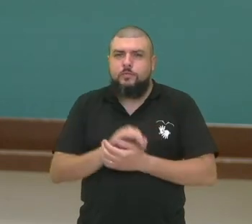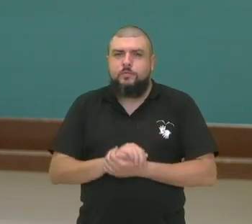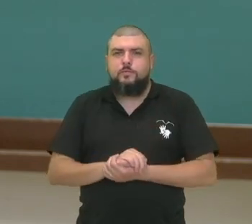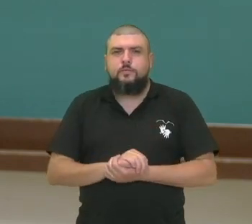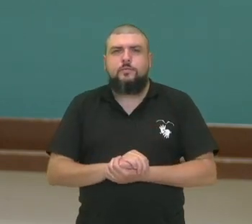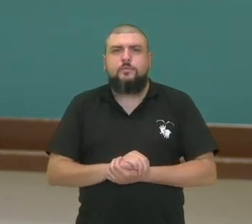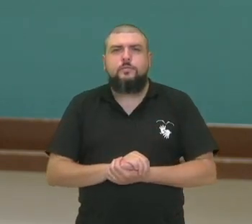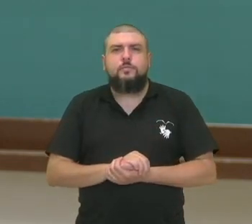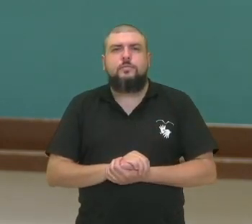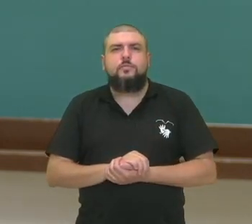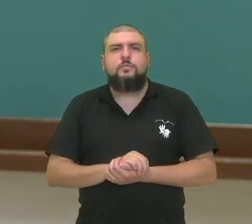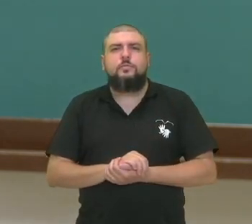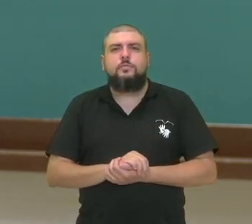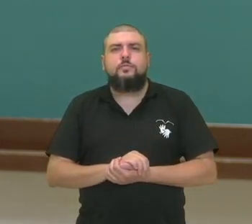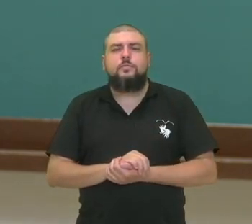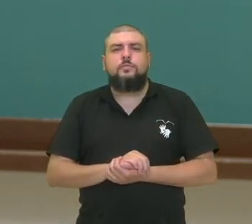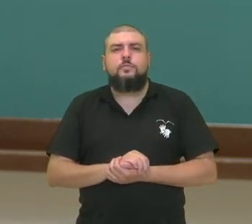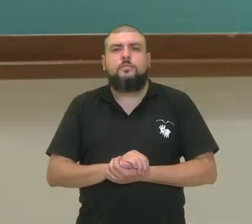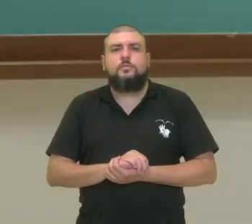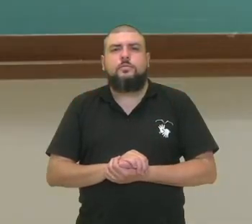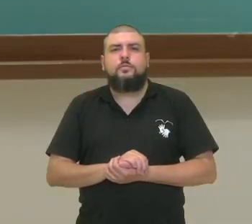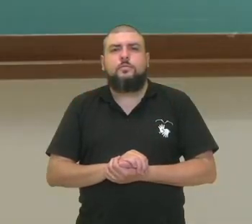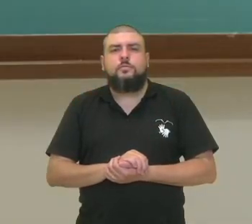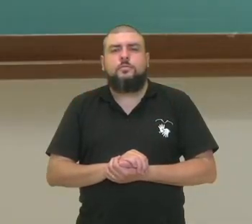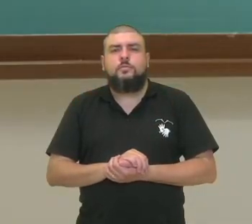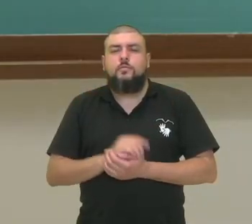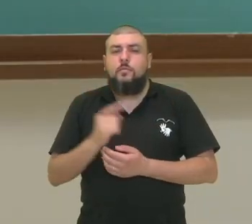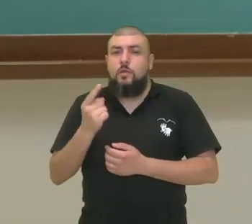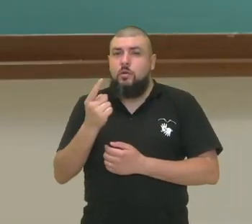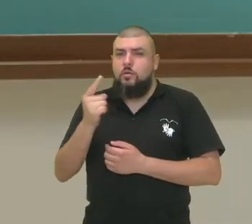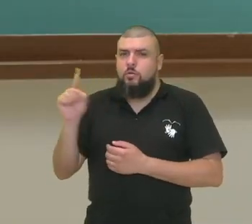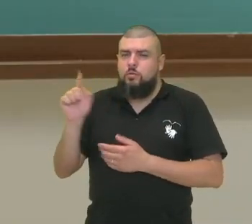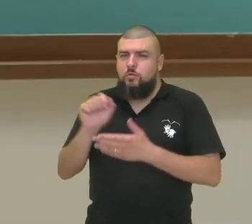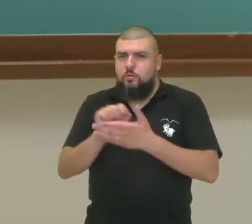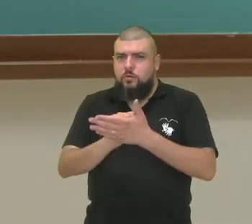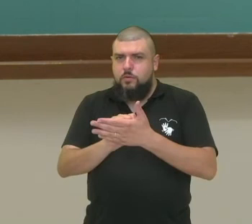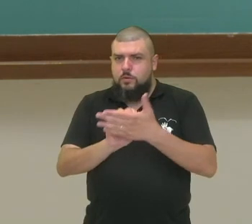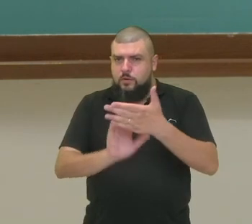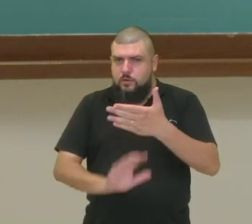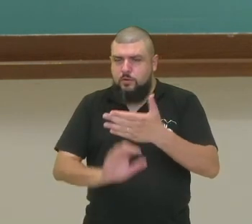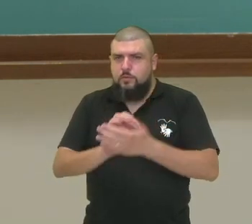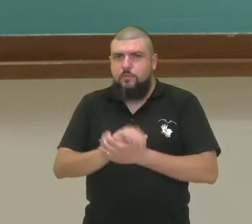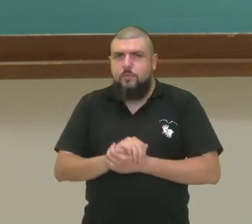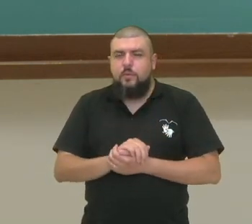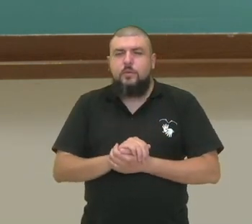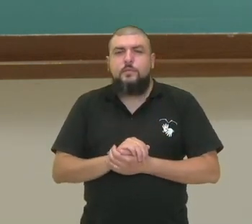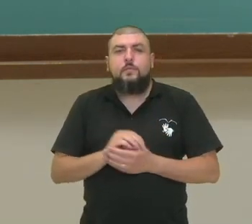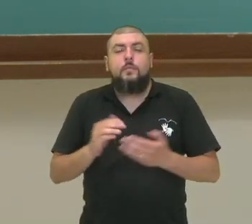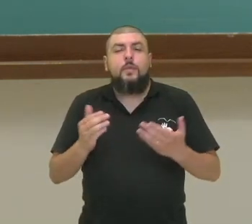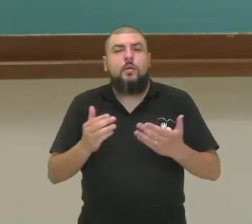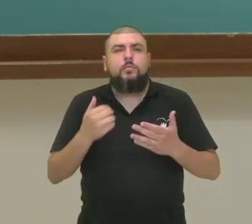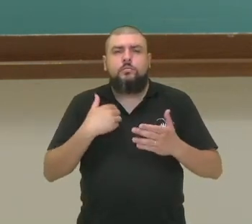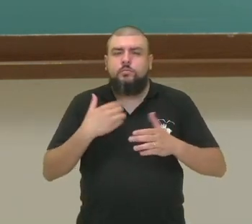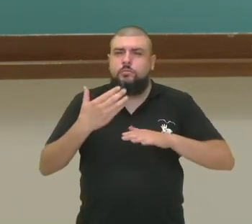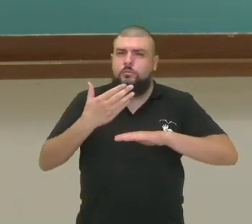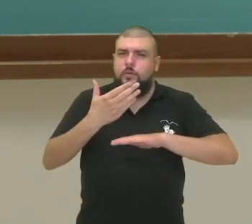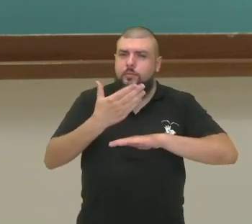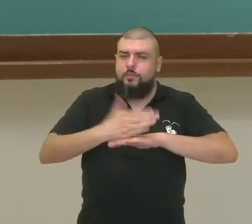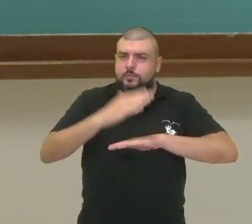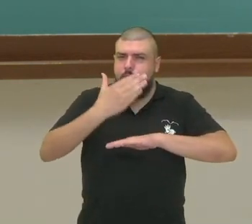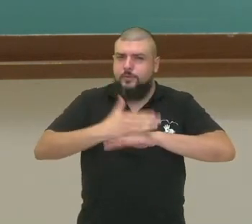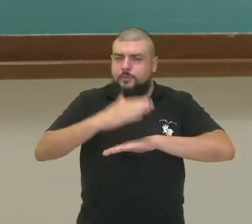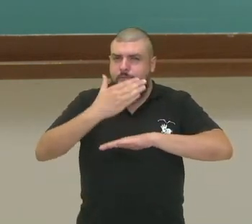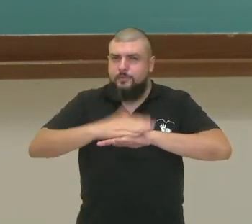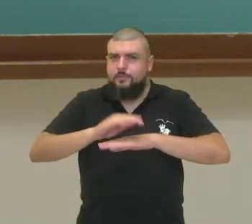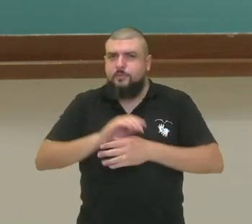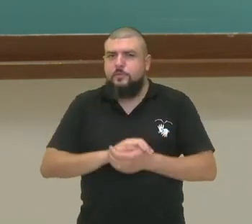município, certo? Vamos agora para a nossa última atividade. A última atividade de hoje é uma tarefa prática, mão na massa.